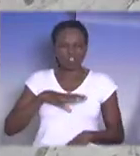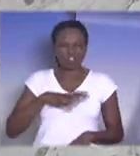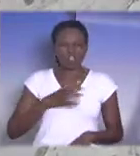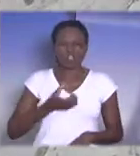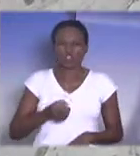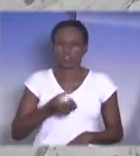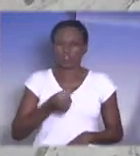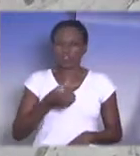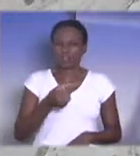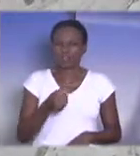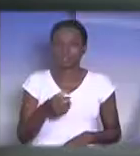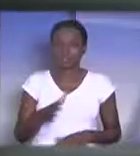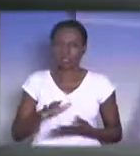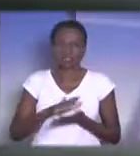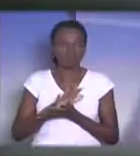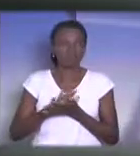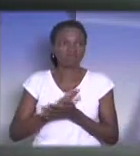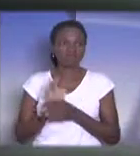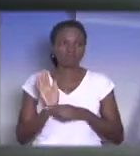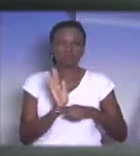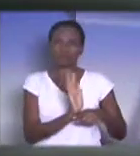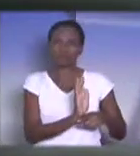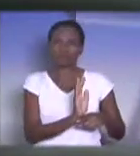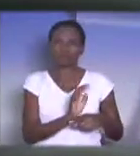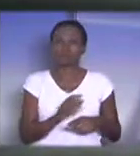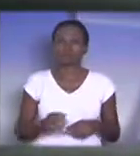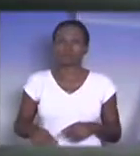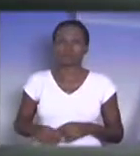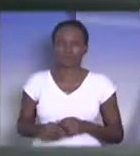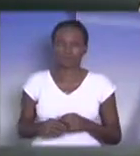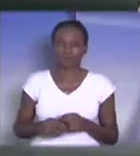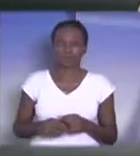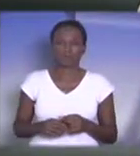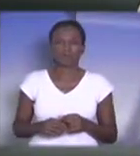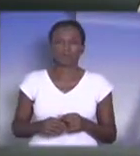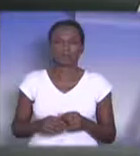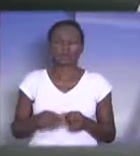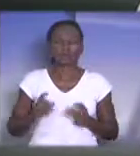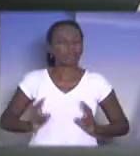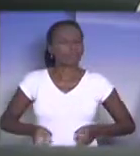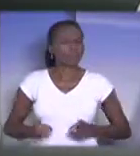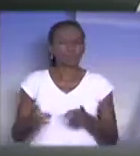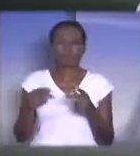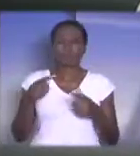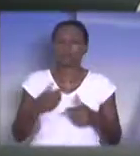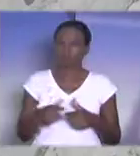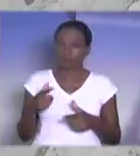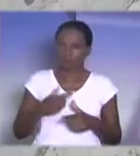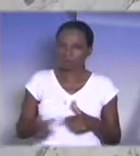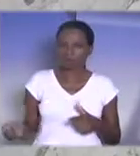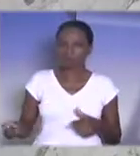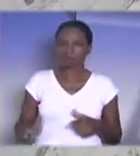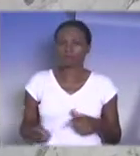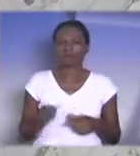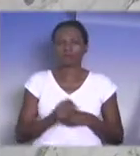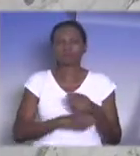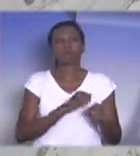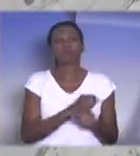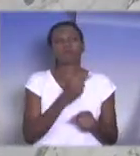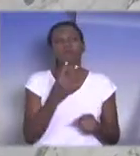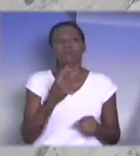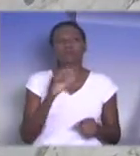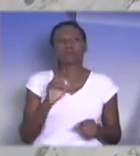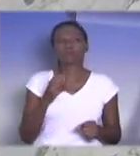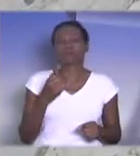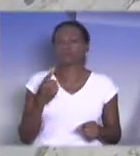Esse tipo de abuso sempre foi um absurdo, quanto mais no ano de 2017, com tantas campanhas contra, com